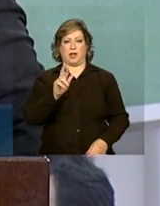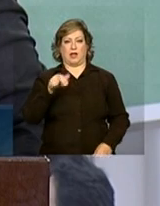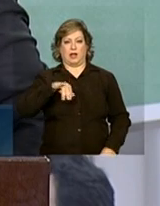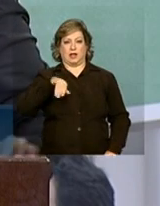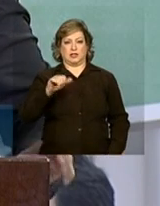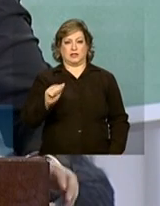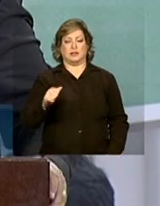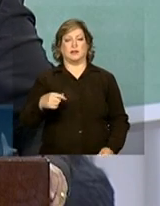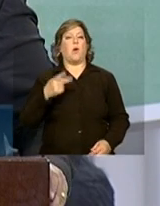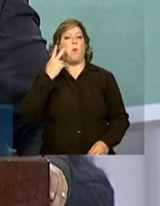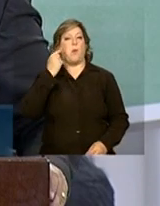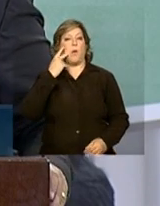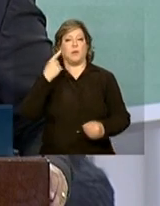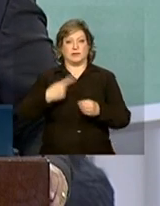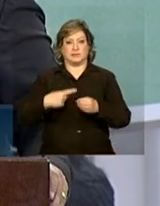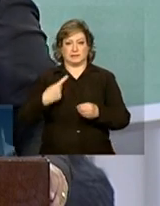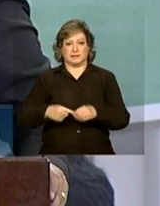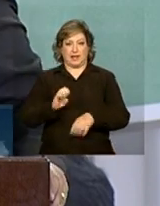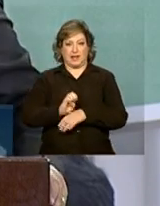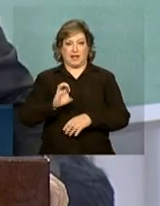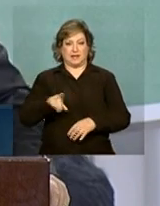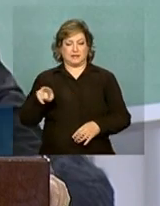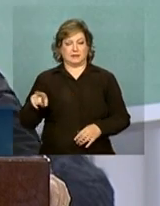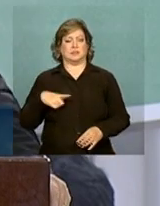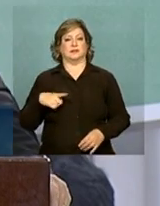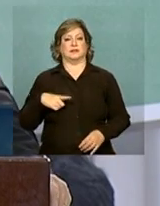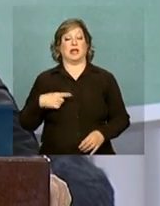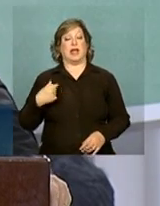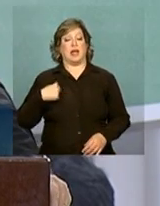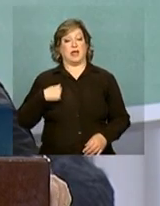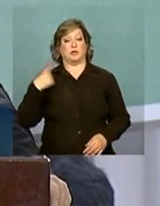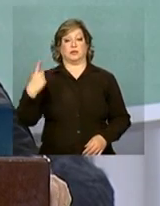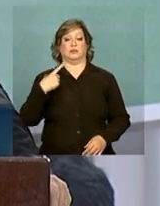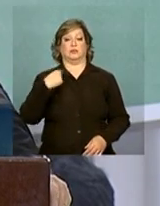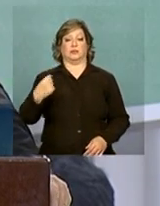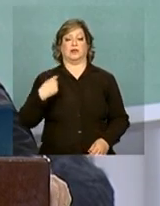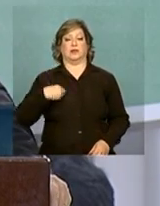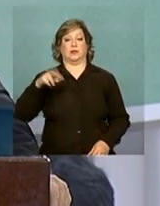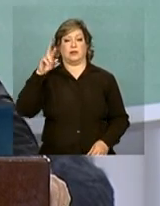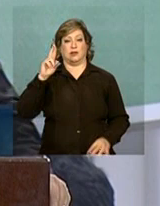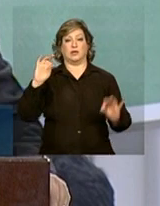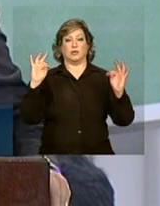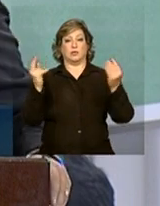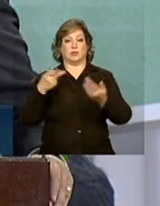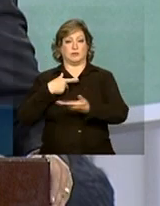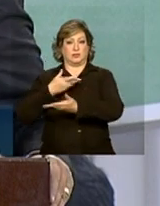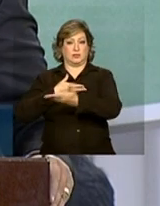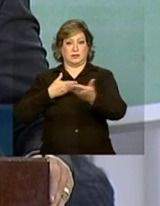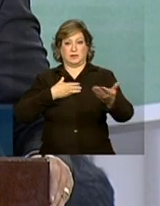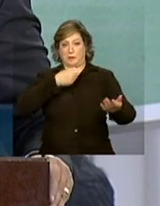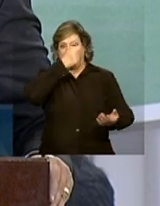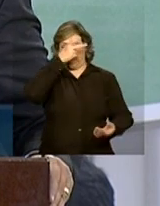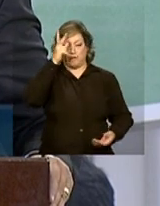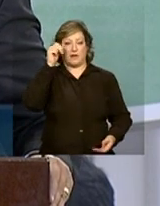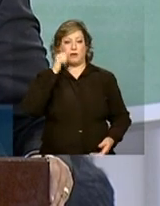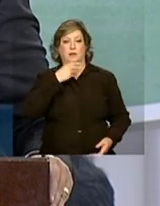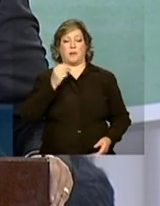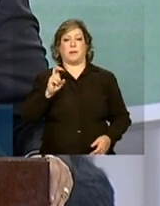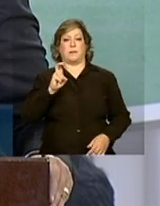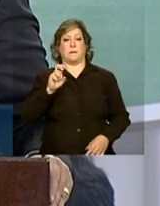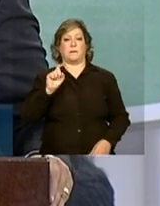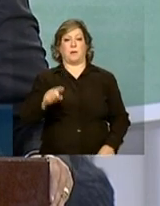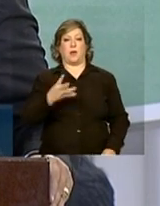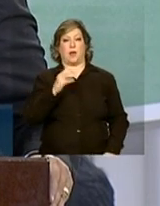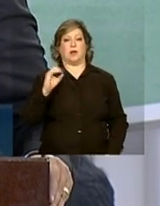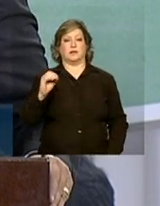estado do Ceará, fui designado para representar todos os meus colegas prefeitos e prefeitas dos mais de 5.400